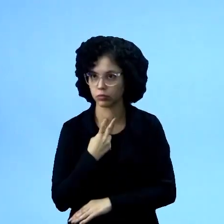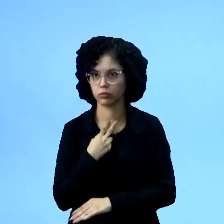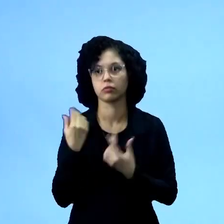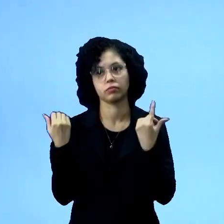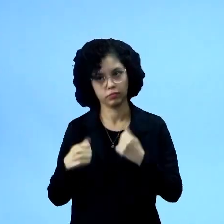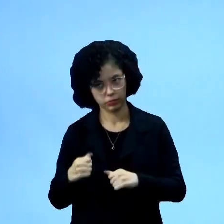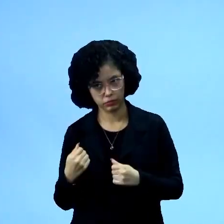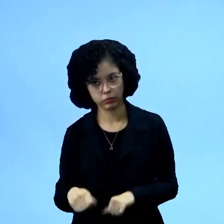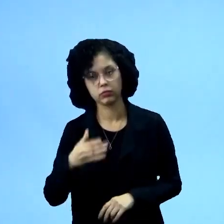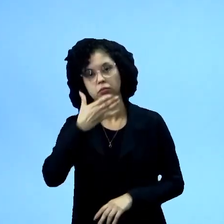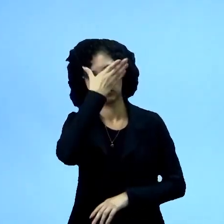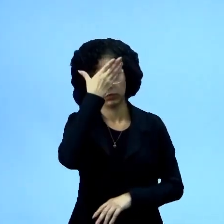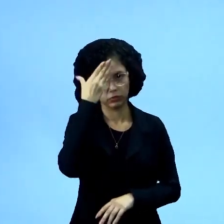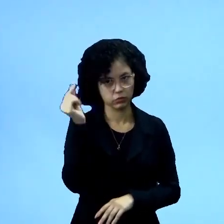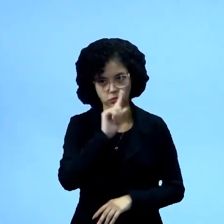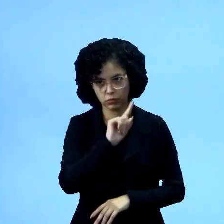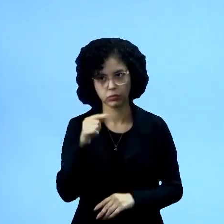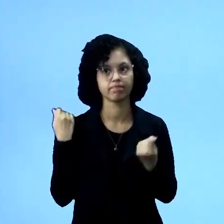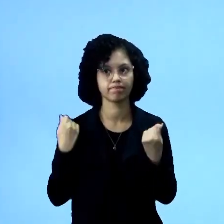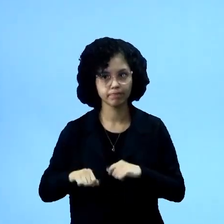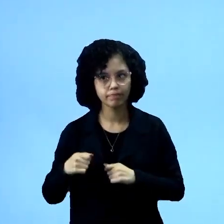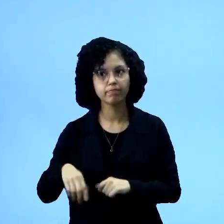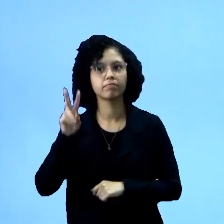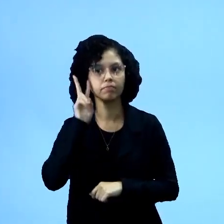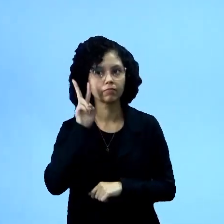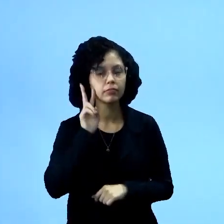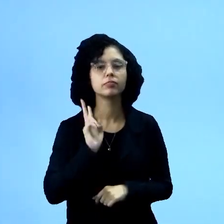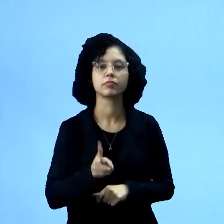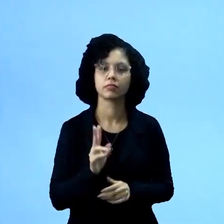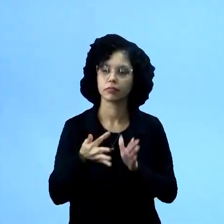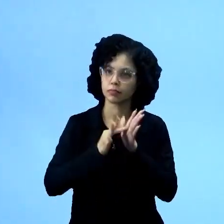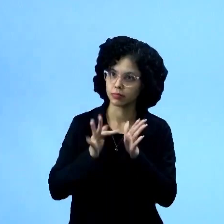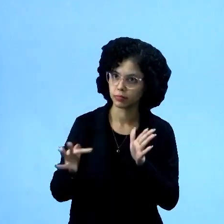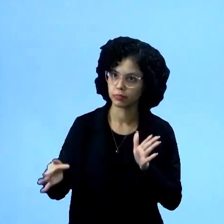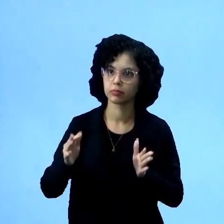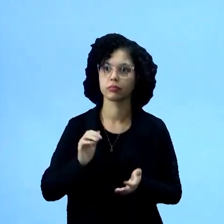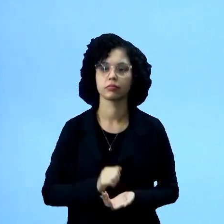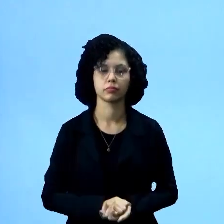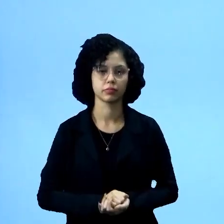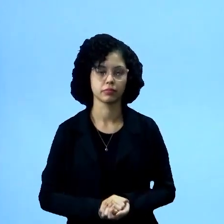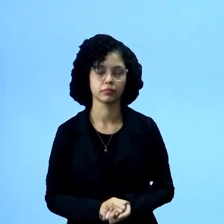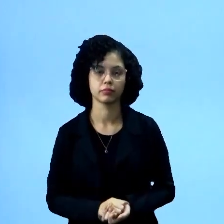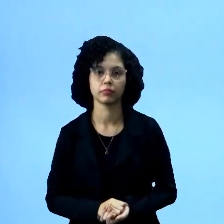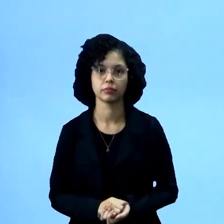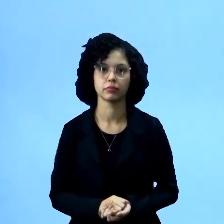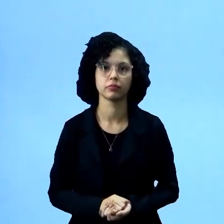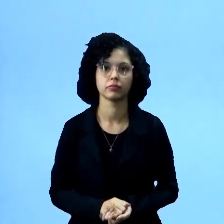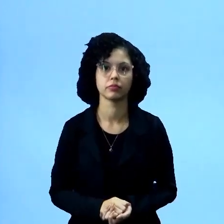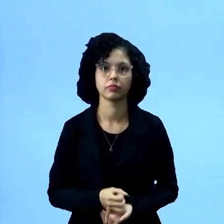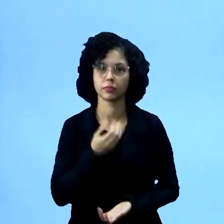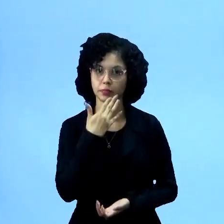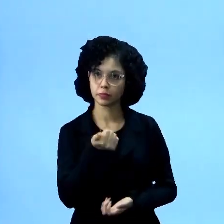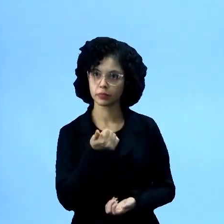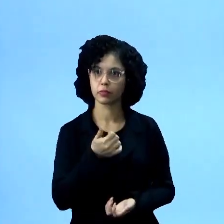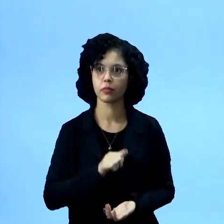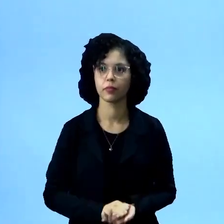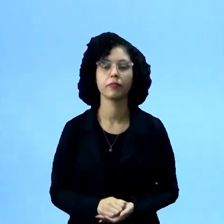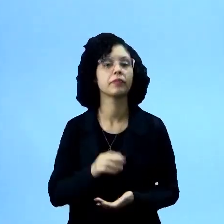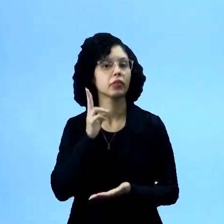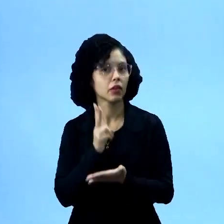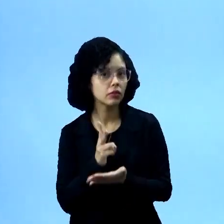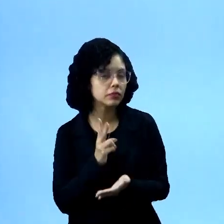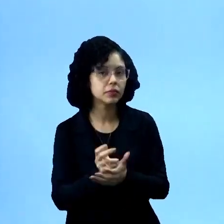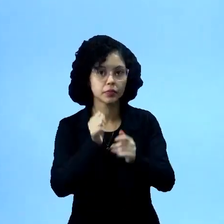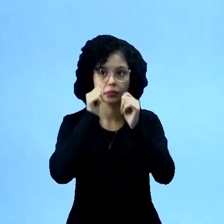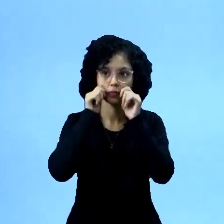vai multiplicar. Se a gente não vê as fórmulas ou não lembrar, fica difícil, tá?